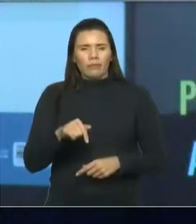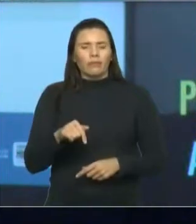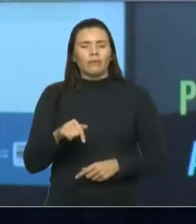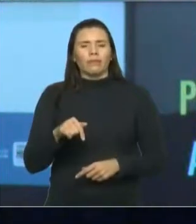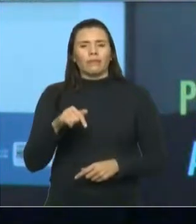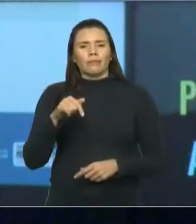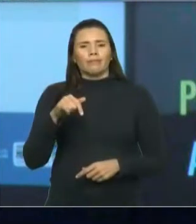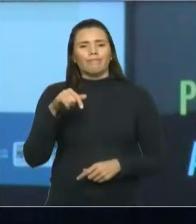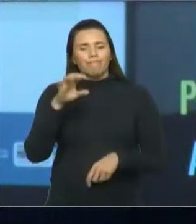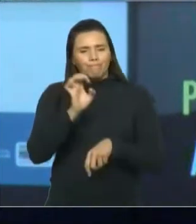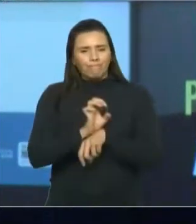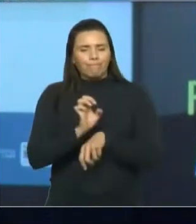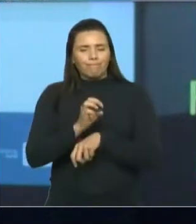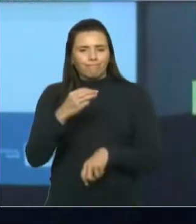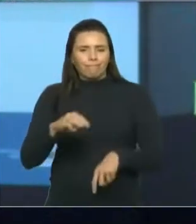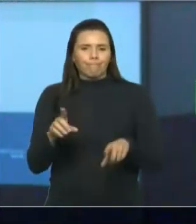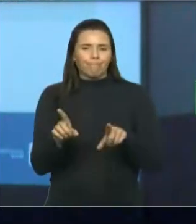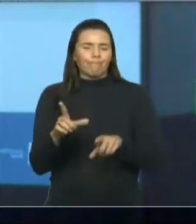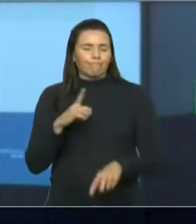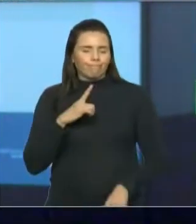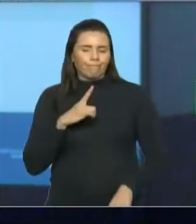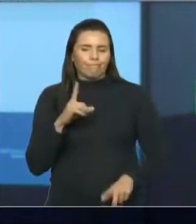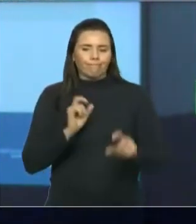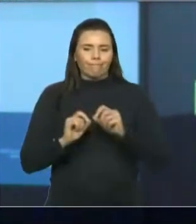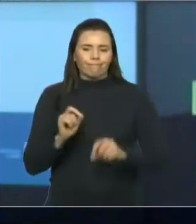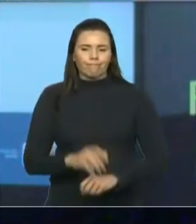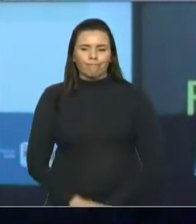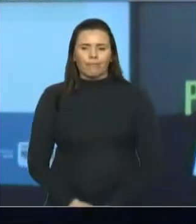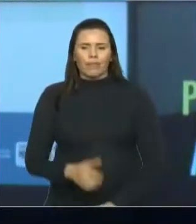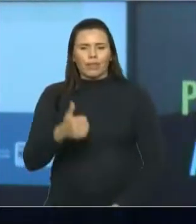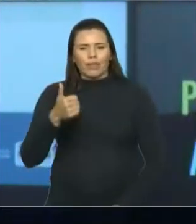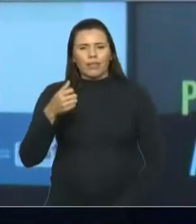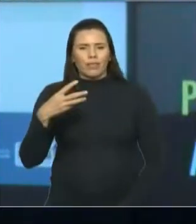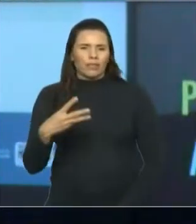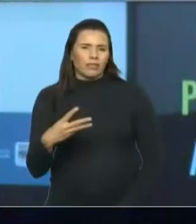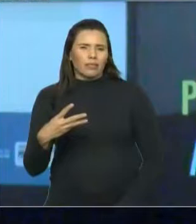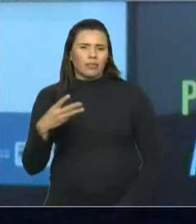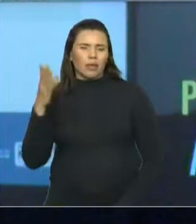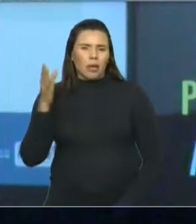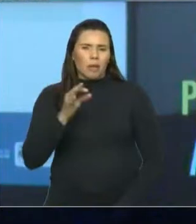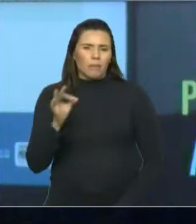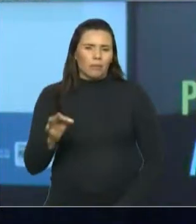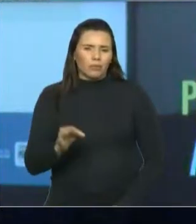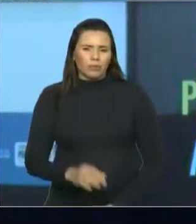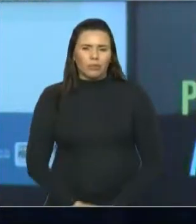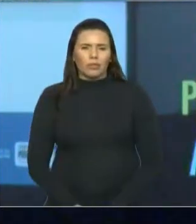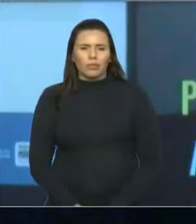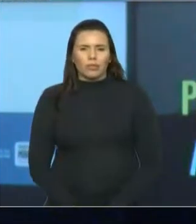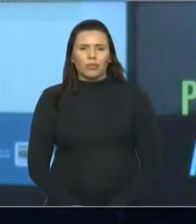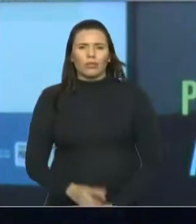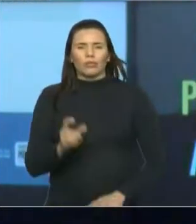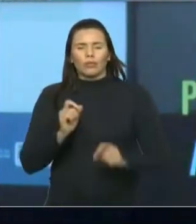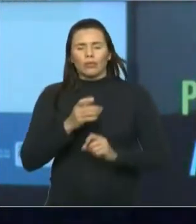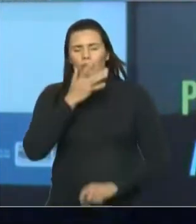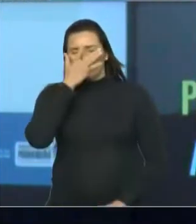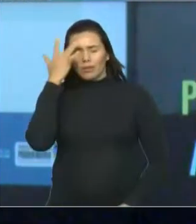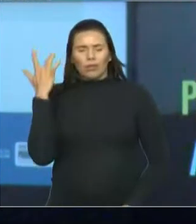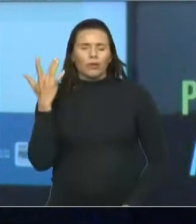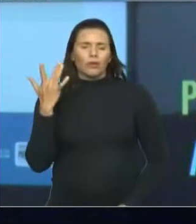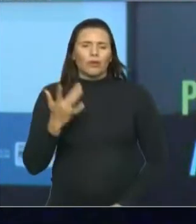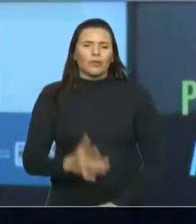de doenças de infecções de nutrição e problemas de saúde reprodutiva, Ou seja, a gente tem uma agenda de infecções ainda não